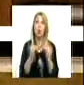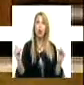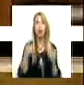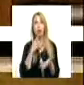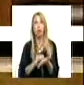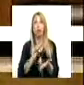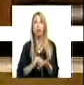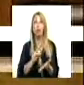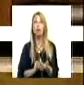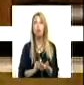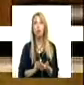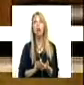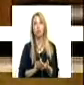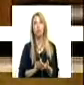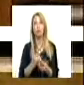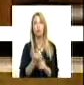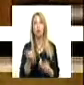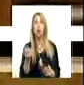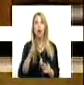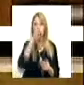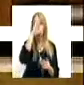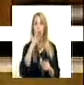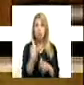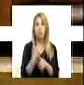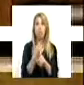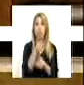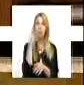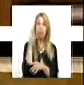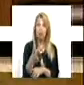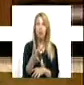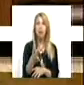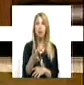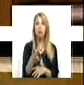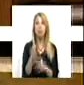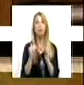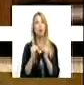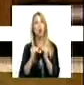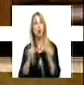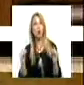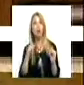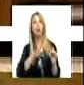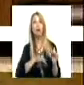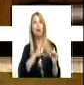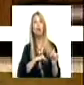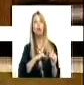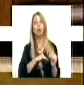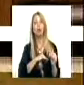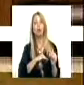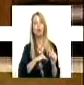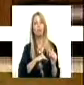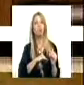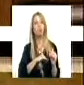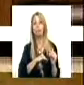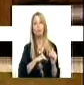de empobrecimento, tendo o anterior governo chegado mesmo a referir que, ao nível dos rendimentos, nada